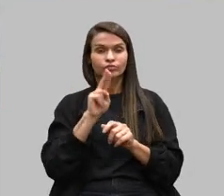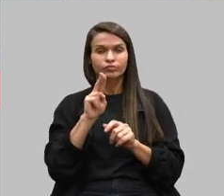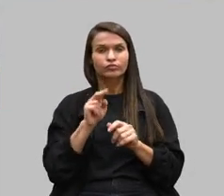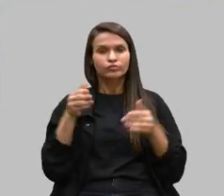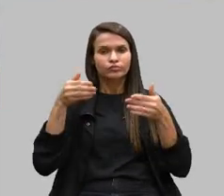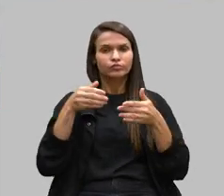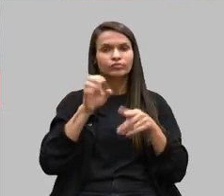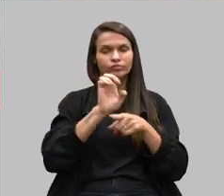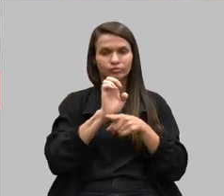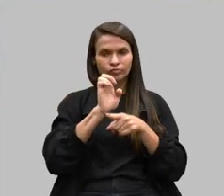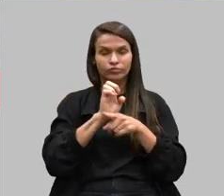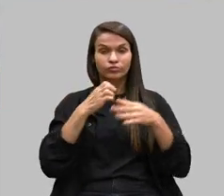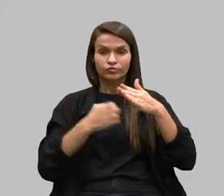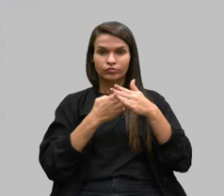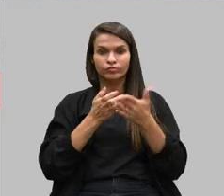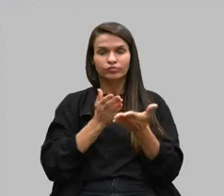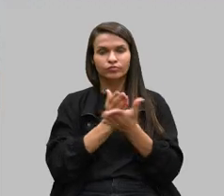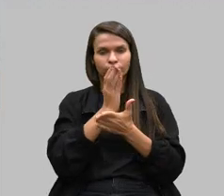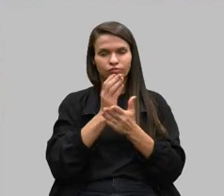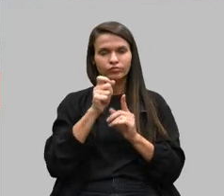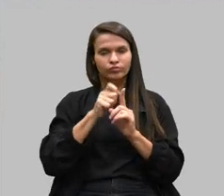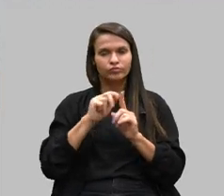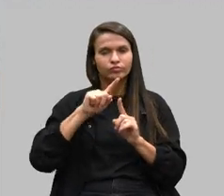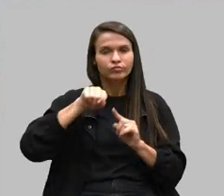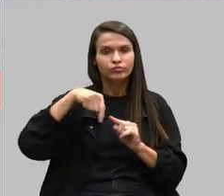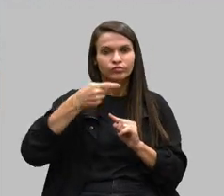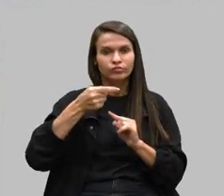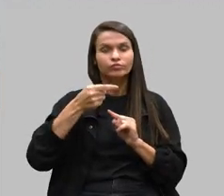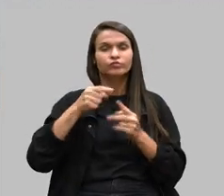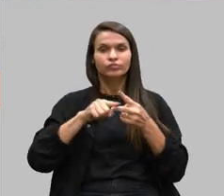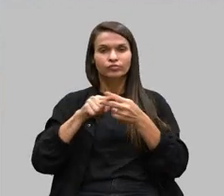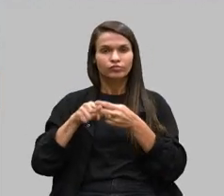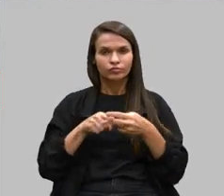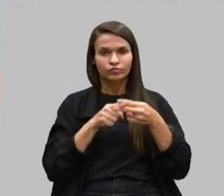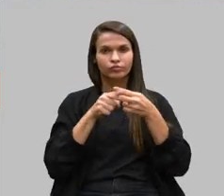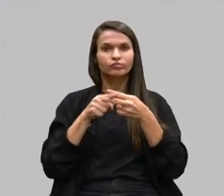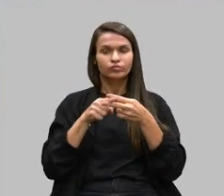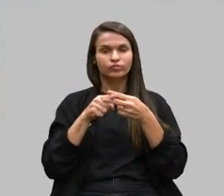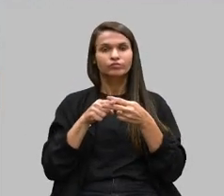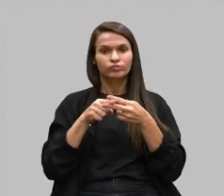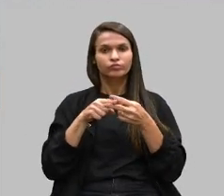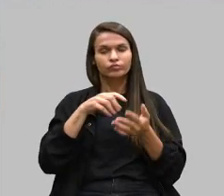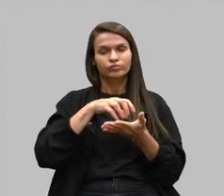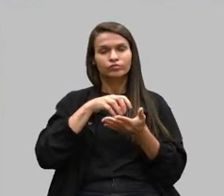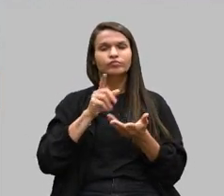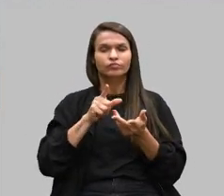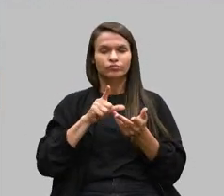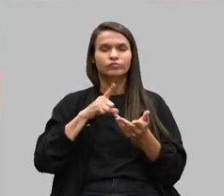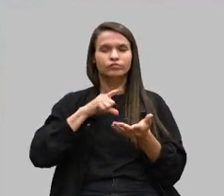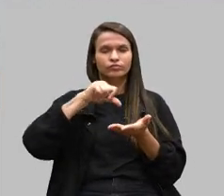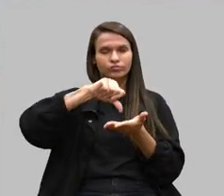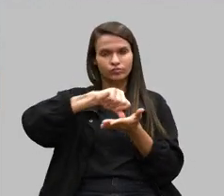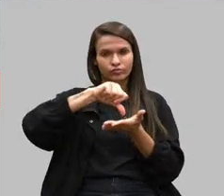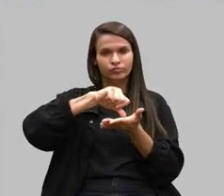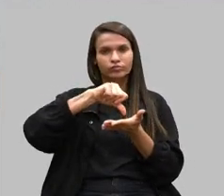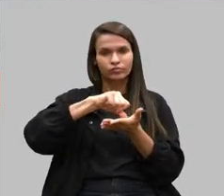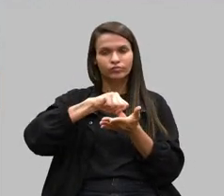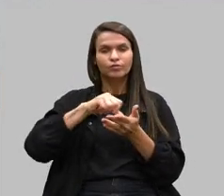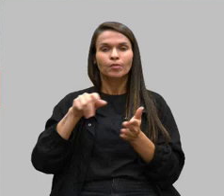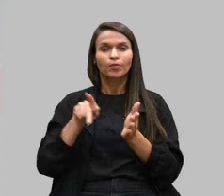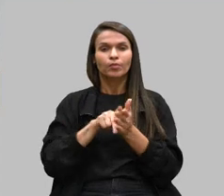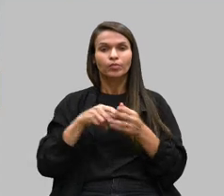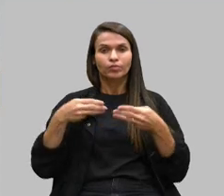agência tá para aprovar no próximo mês essa regulamentação oriundo de uma diretriz já vinda por próprio ministério e temos já